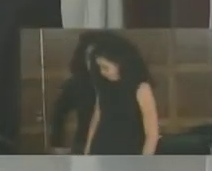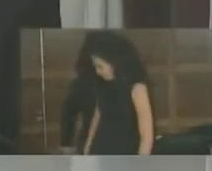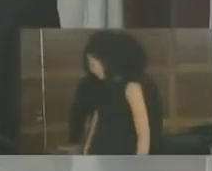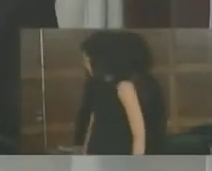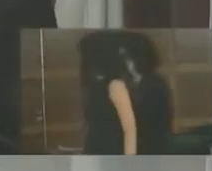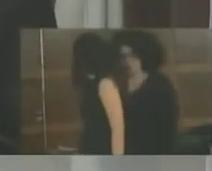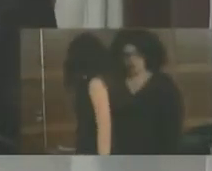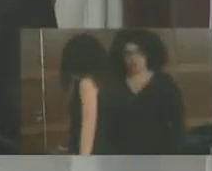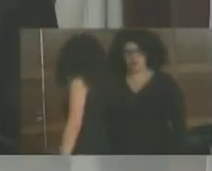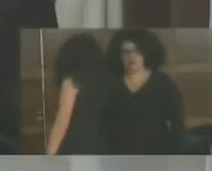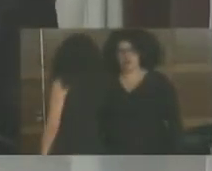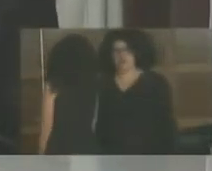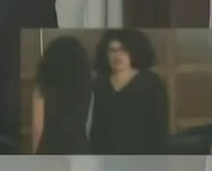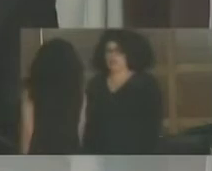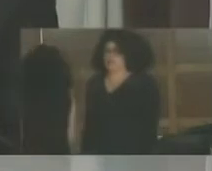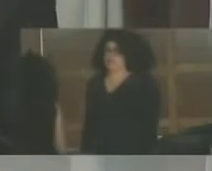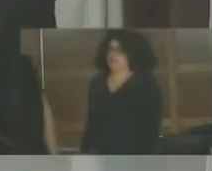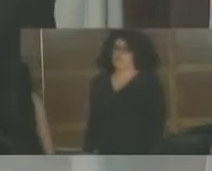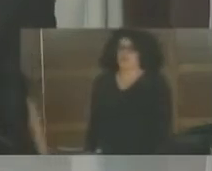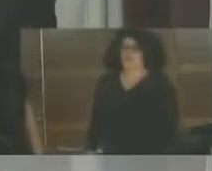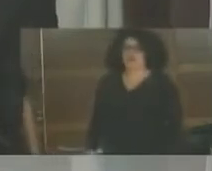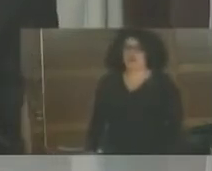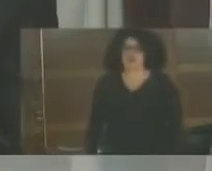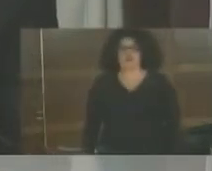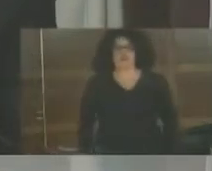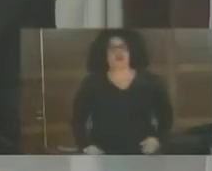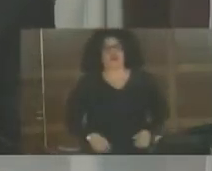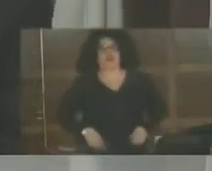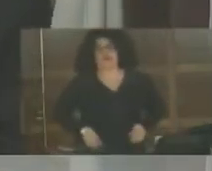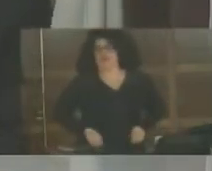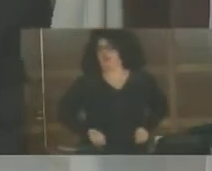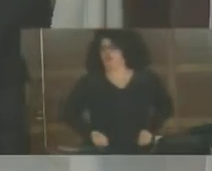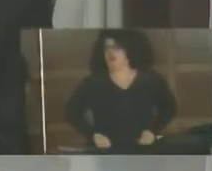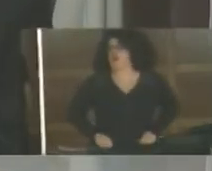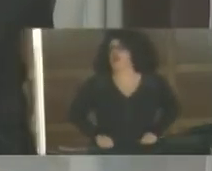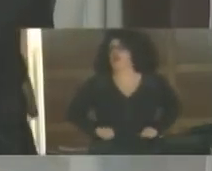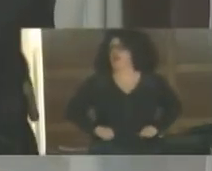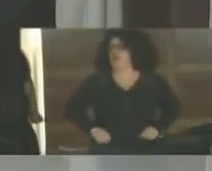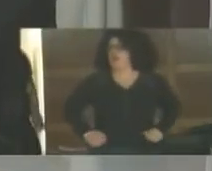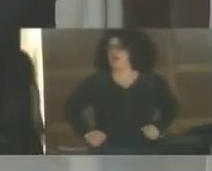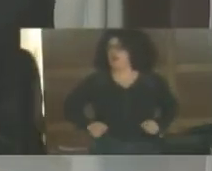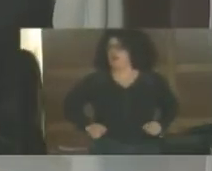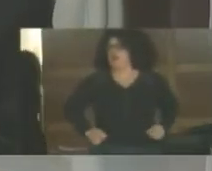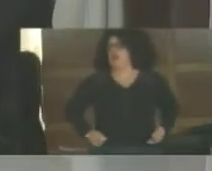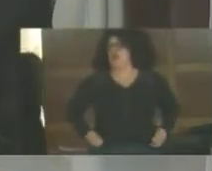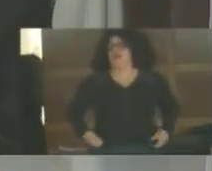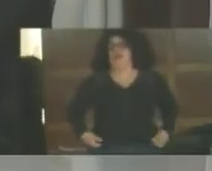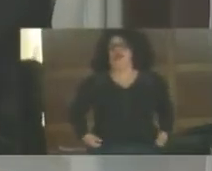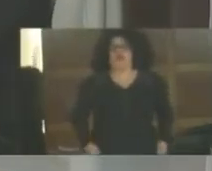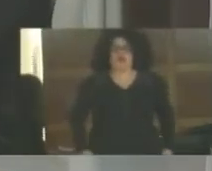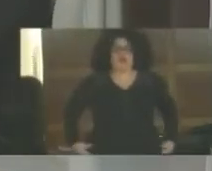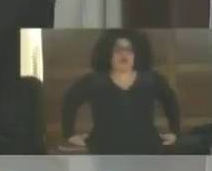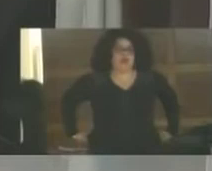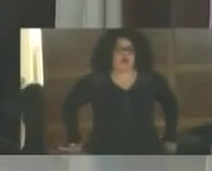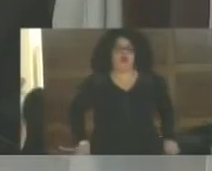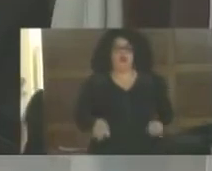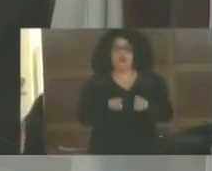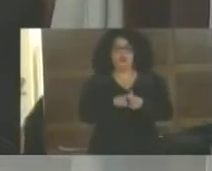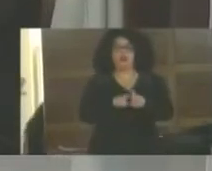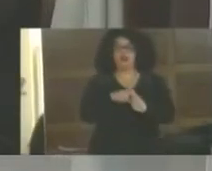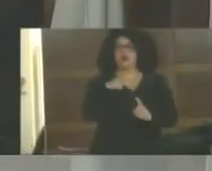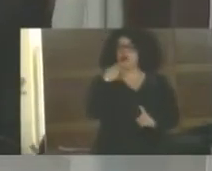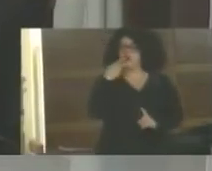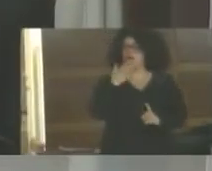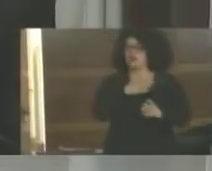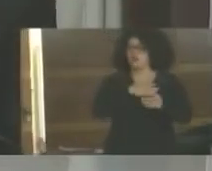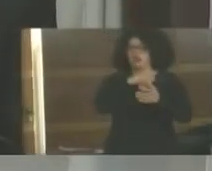colégio, a uma creche e um posto de saúde lá dentro, onde ficam os prédios. E quero ressaltar aqui, uma